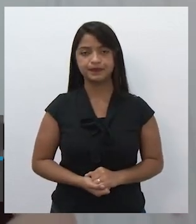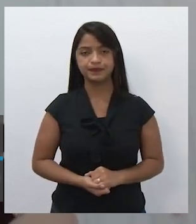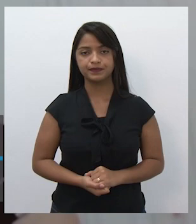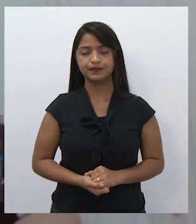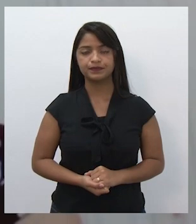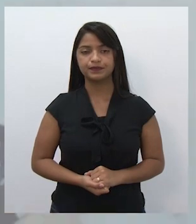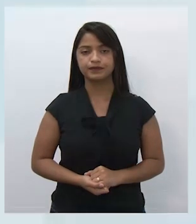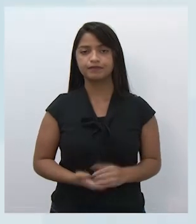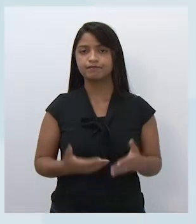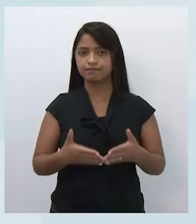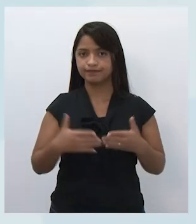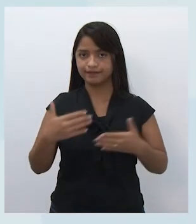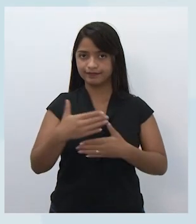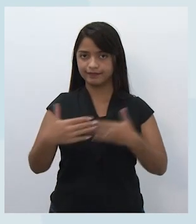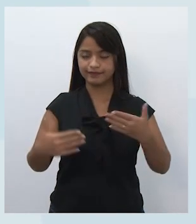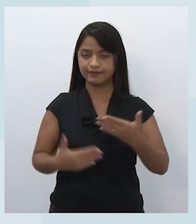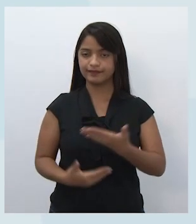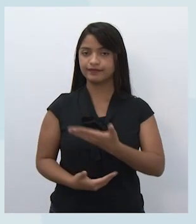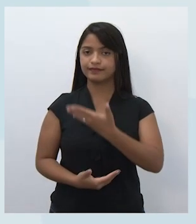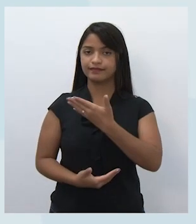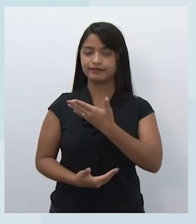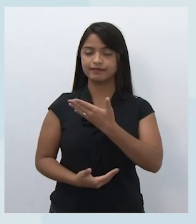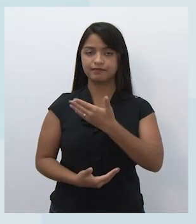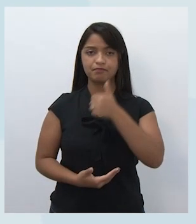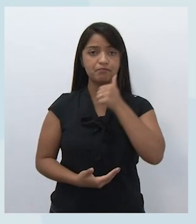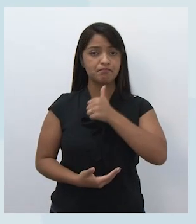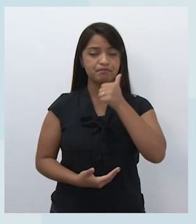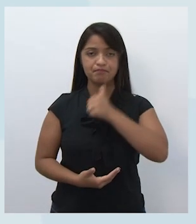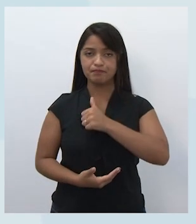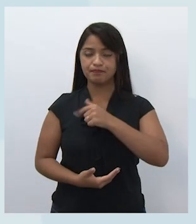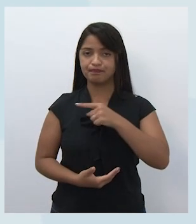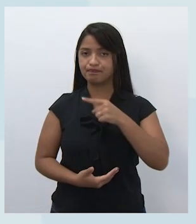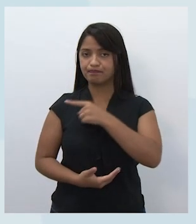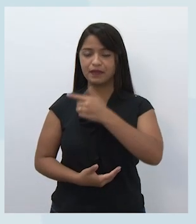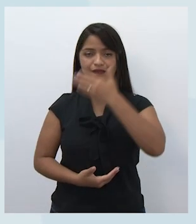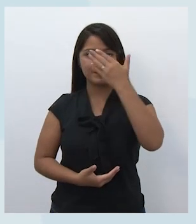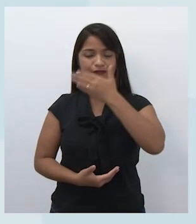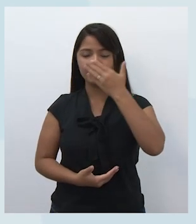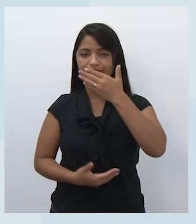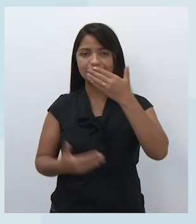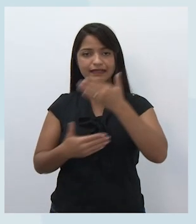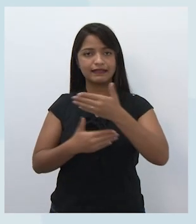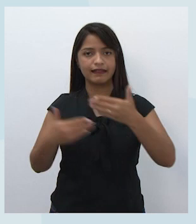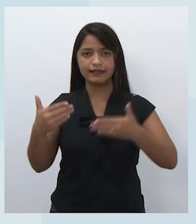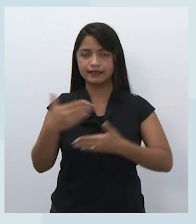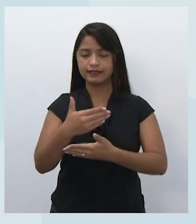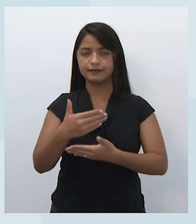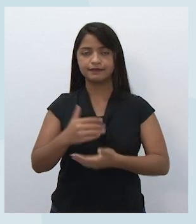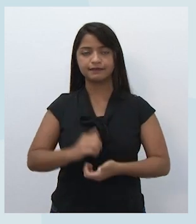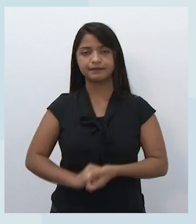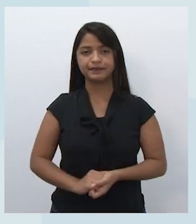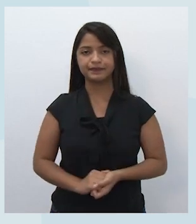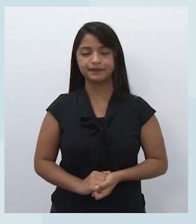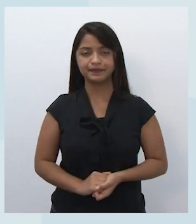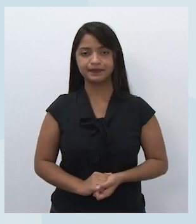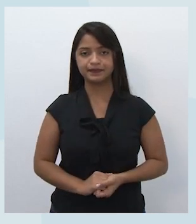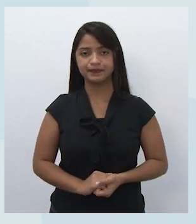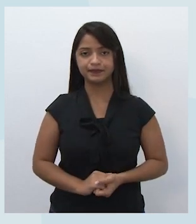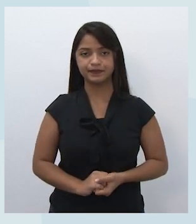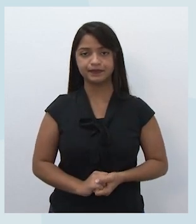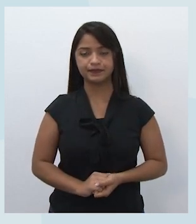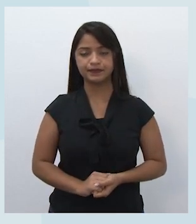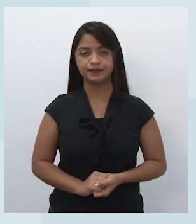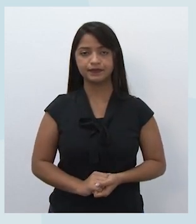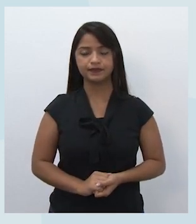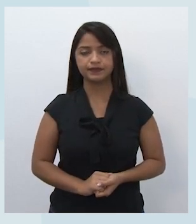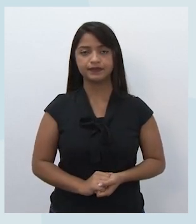Pode passar para mim, por favor? Eu não estou conseguindo visualizar qual é o slide que está sendo transmitido.